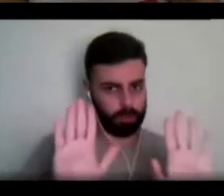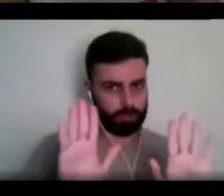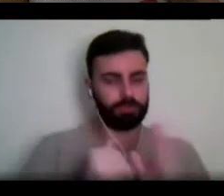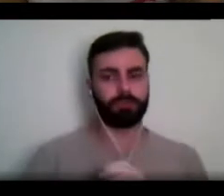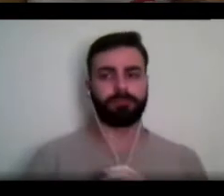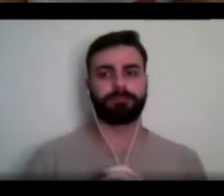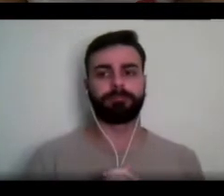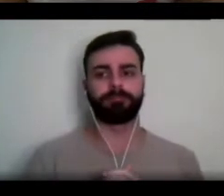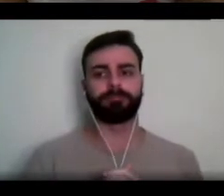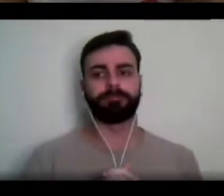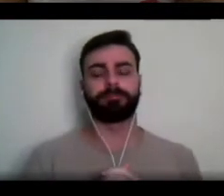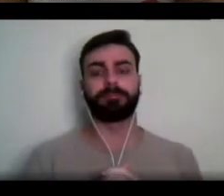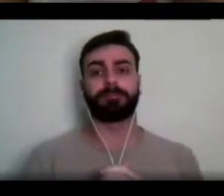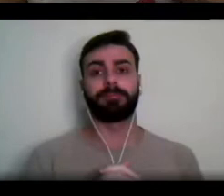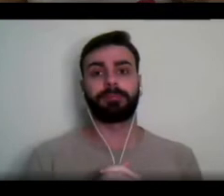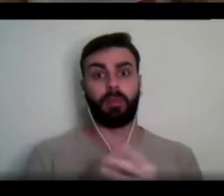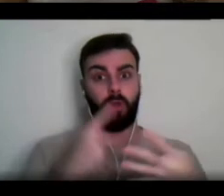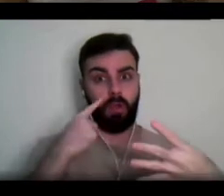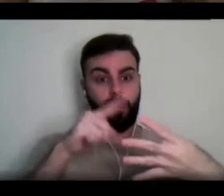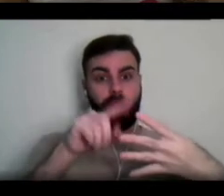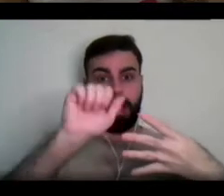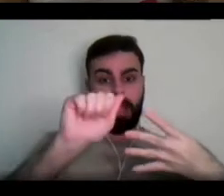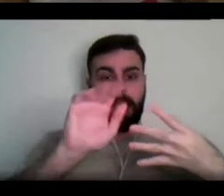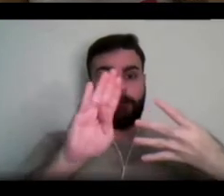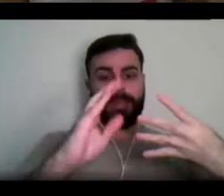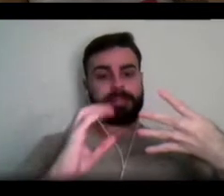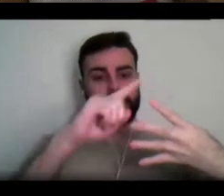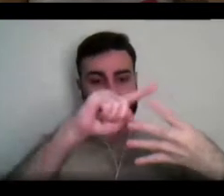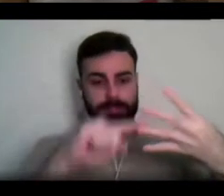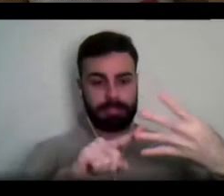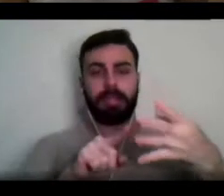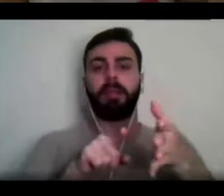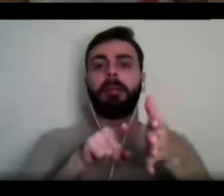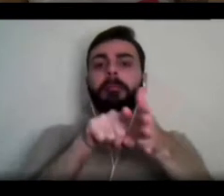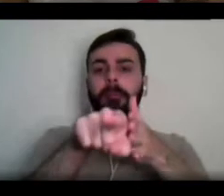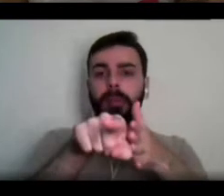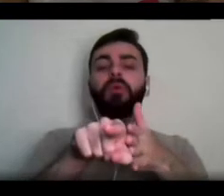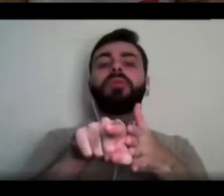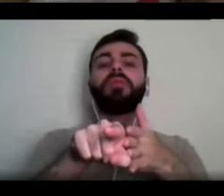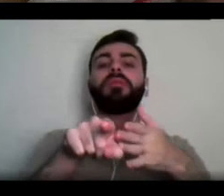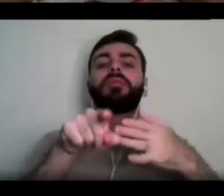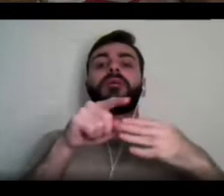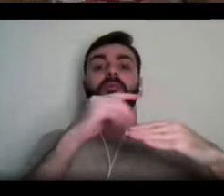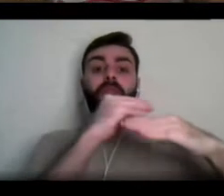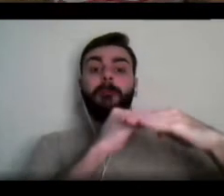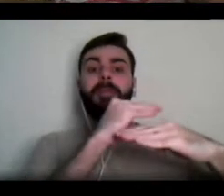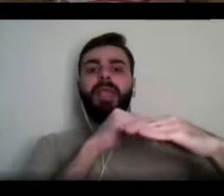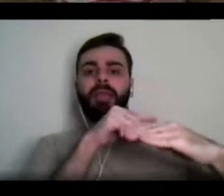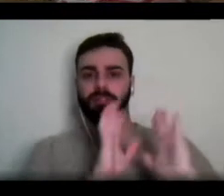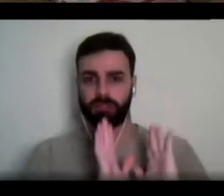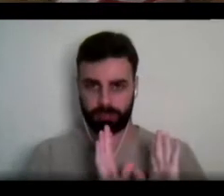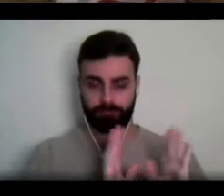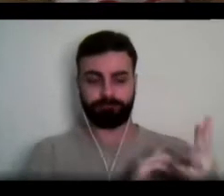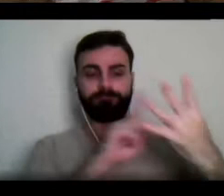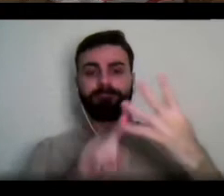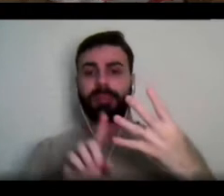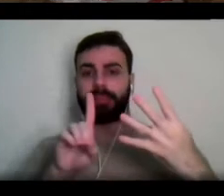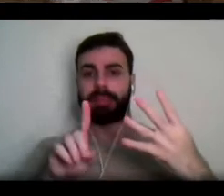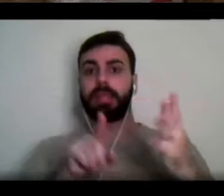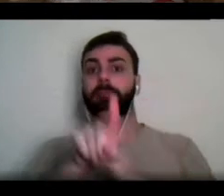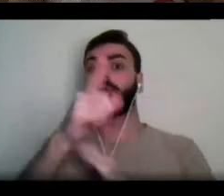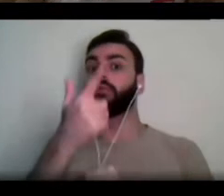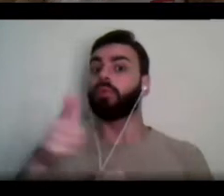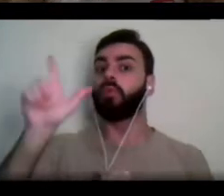pergunta o seguinte, olha só, aqui é diferente. Na letra A, B e C,